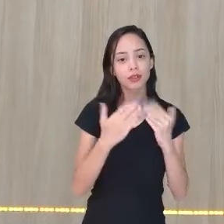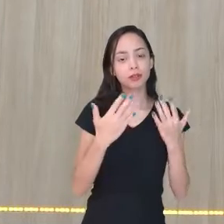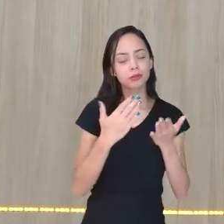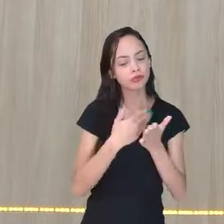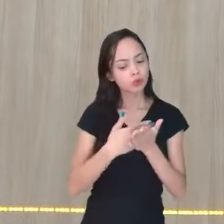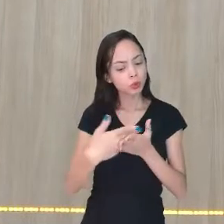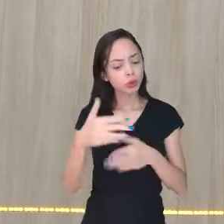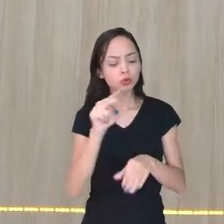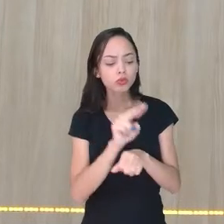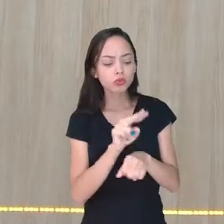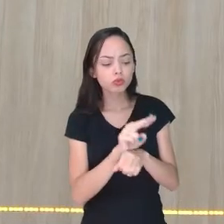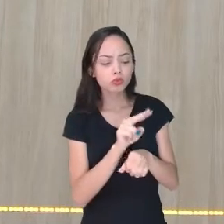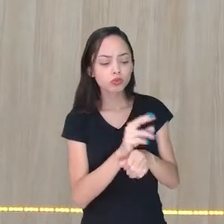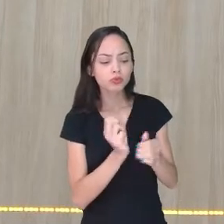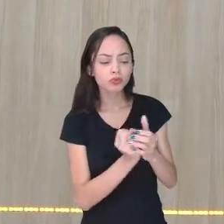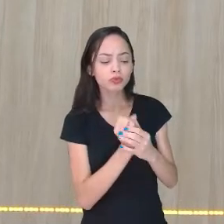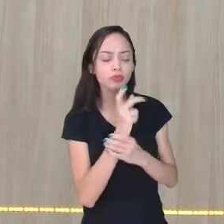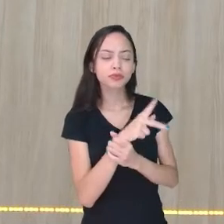na sua casa.